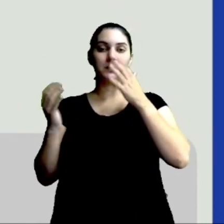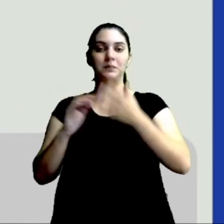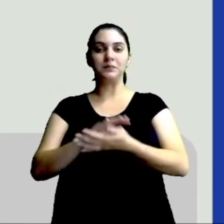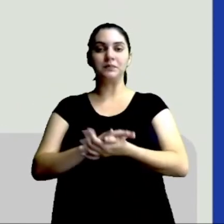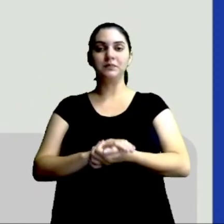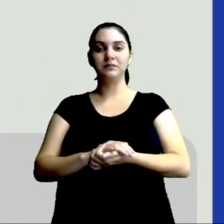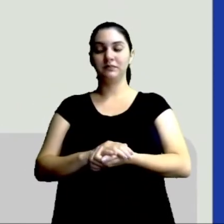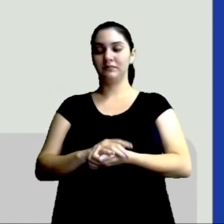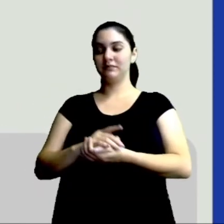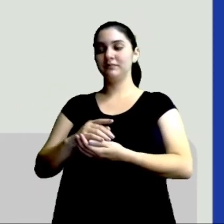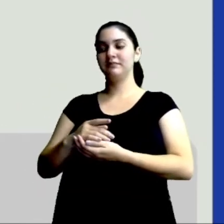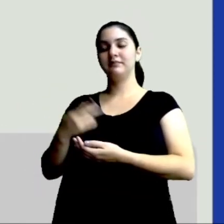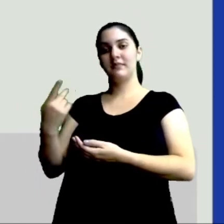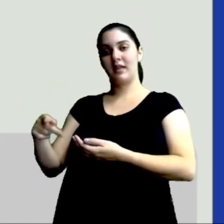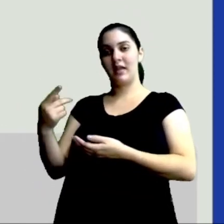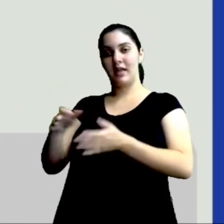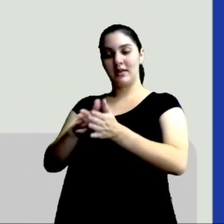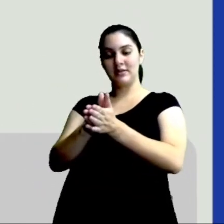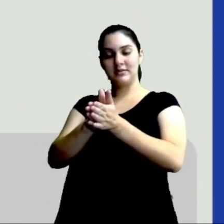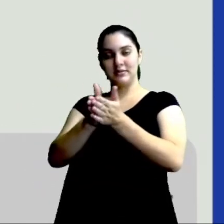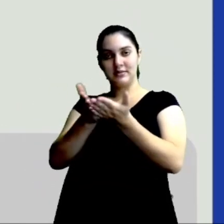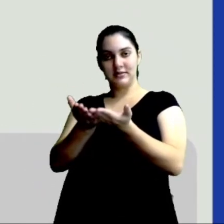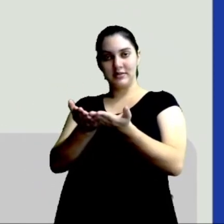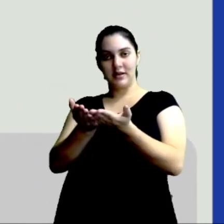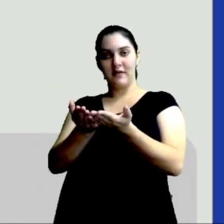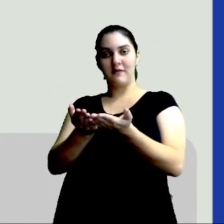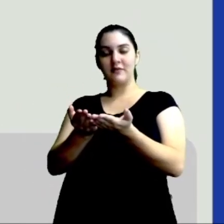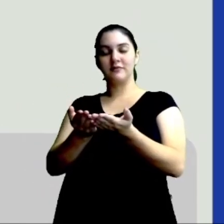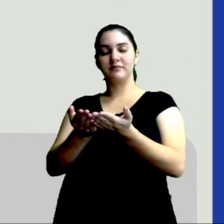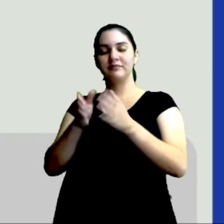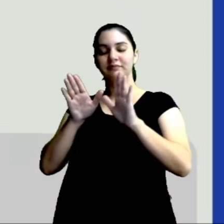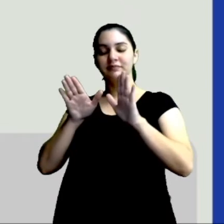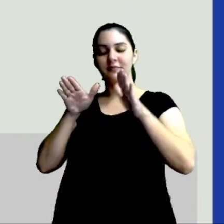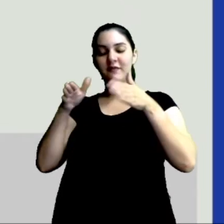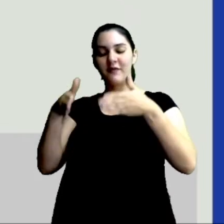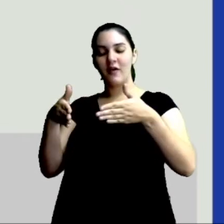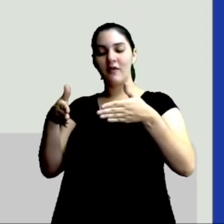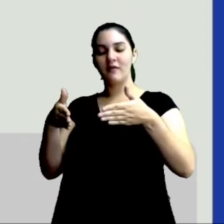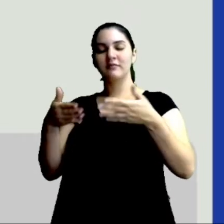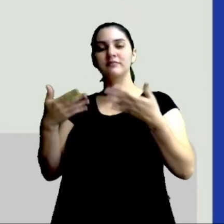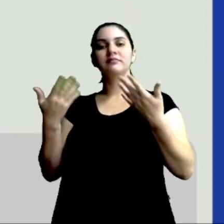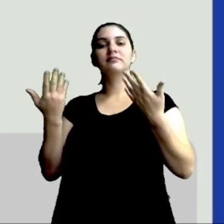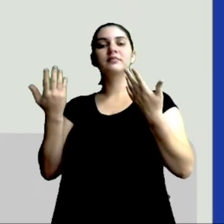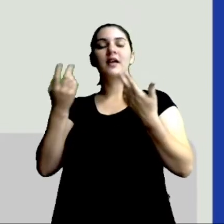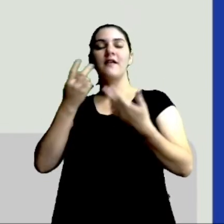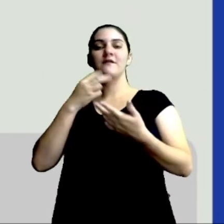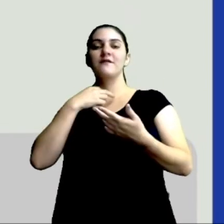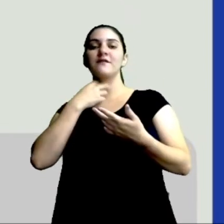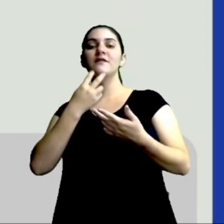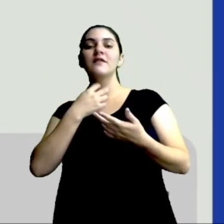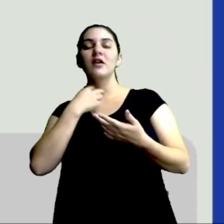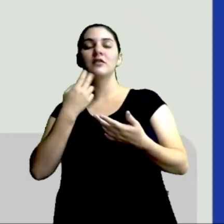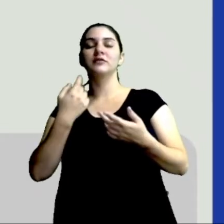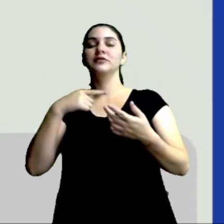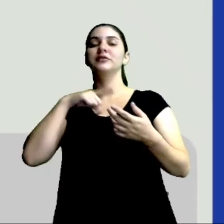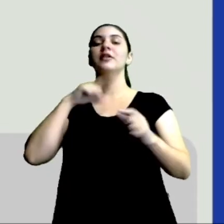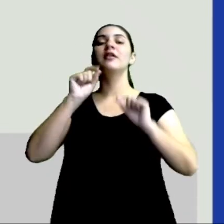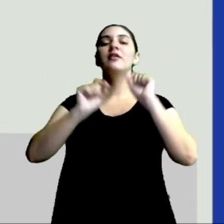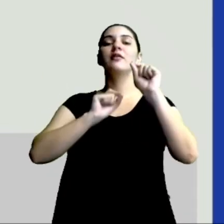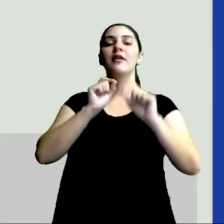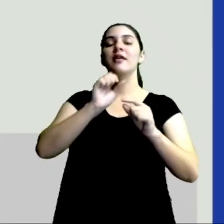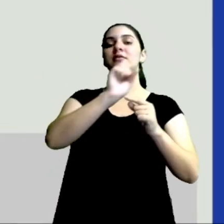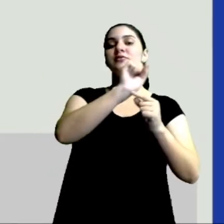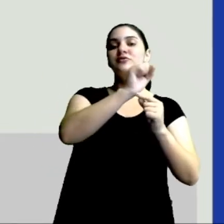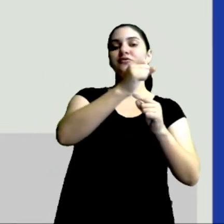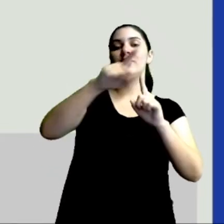esse livro foi dedicado a vós. Então, sujeito, mais verbo mais complemento. E